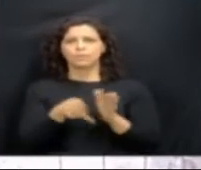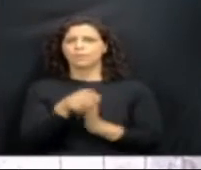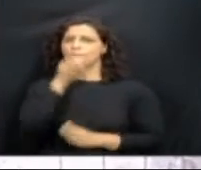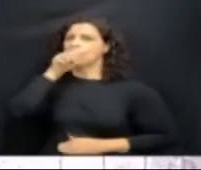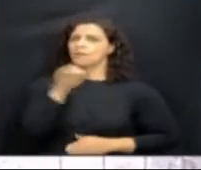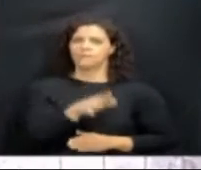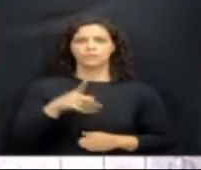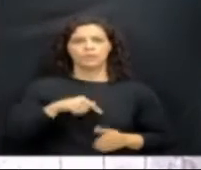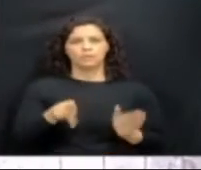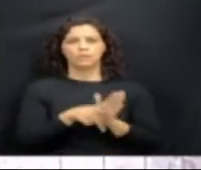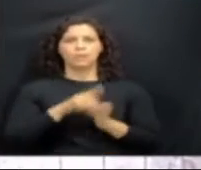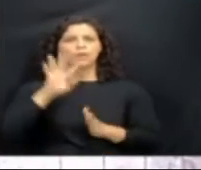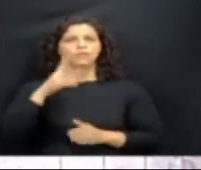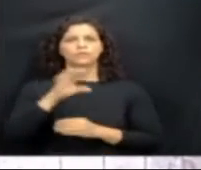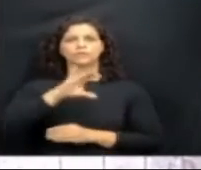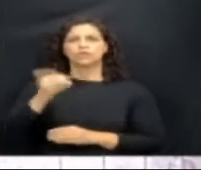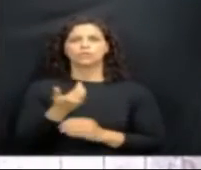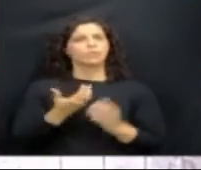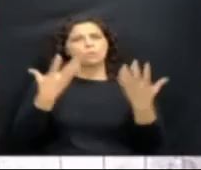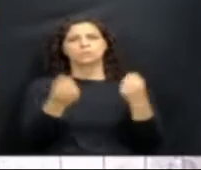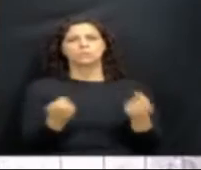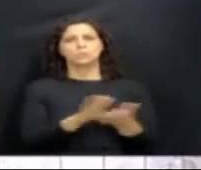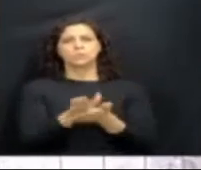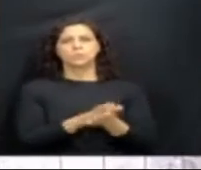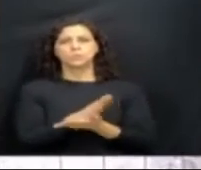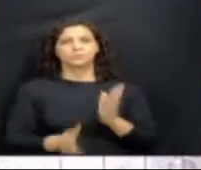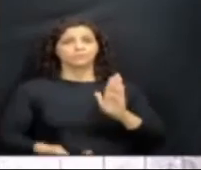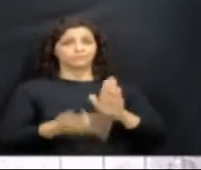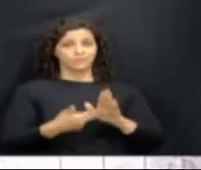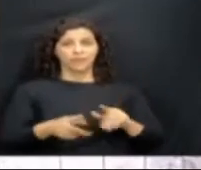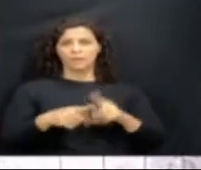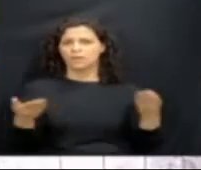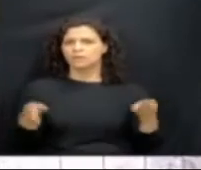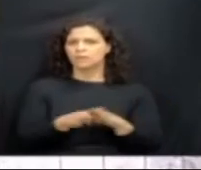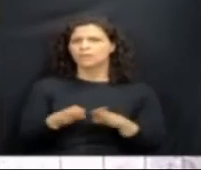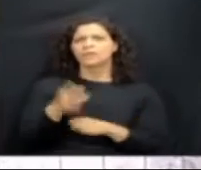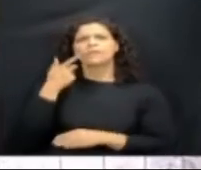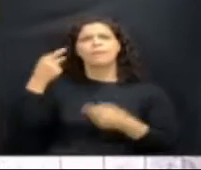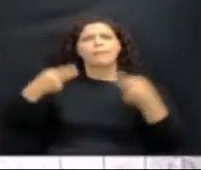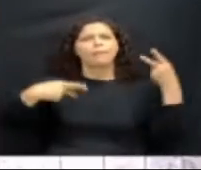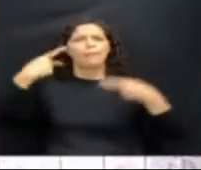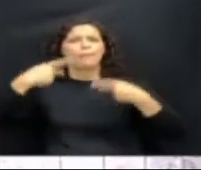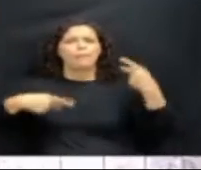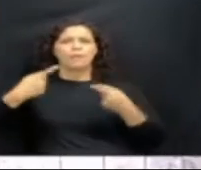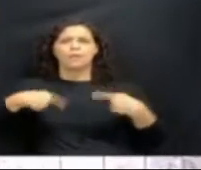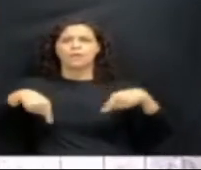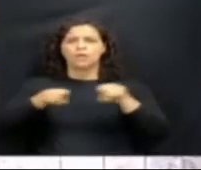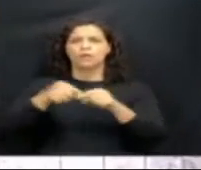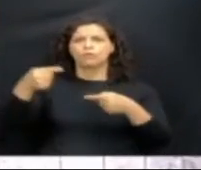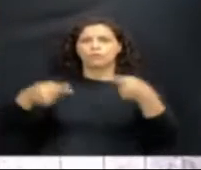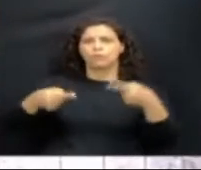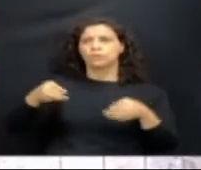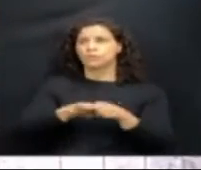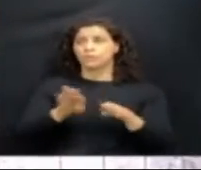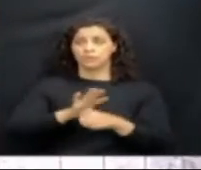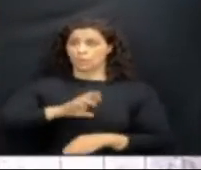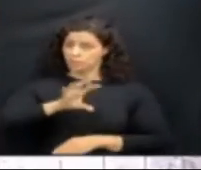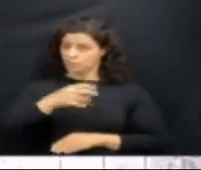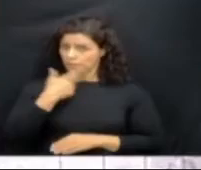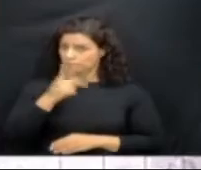absurdo que é a decisão da CCJ em não acatar as emendas. Mas eu vi muita fala política e eu vou voltar ao tema político. Não era a minha